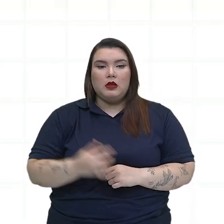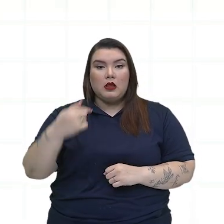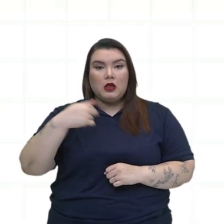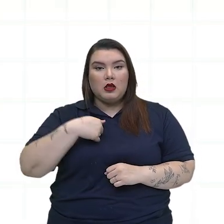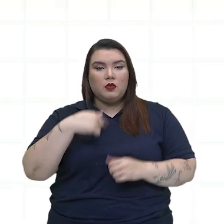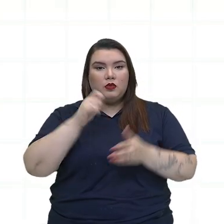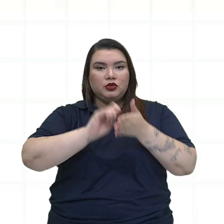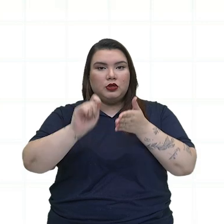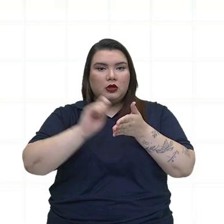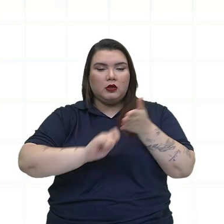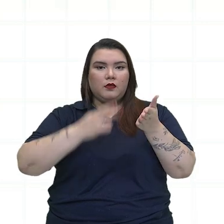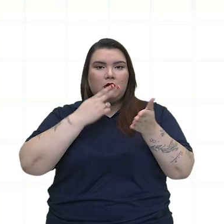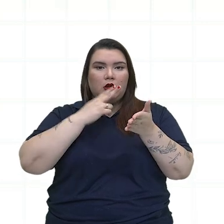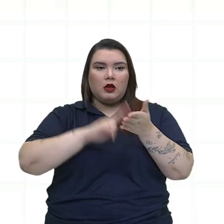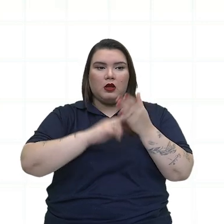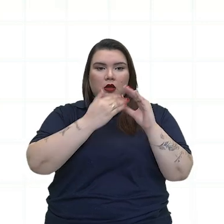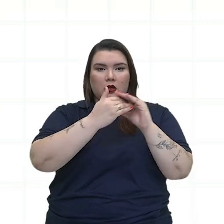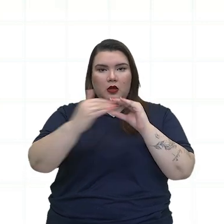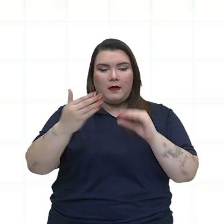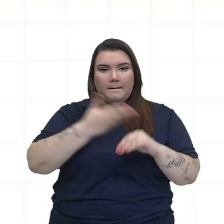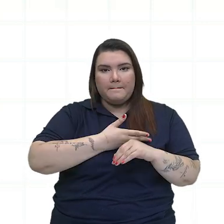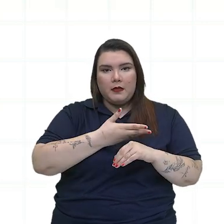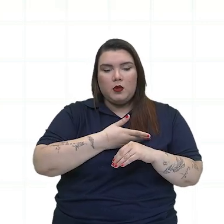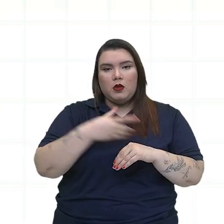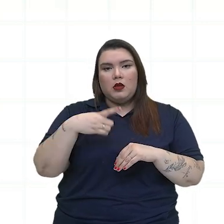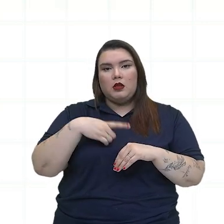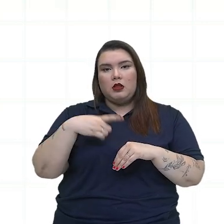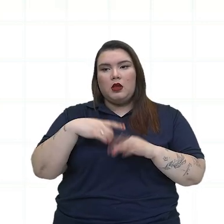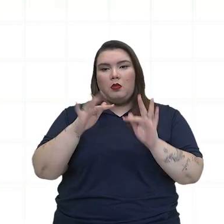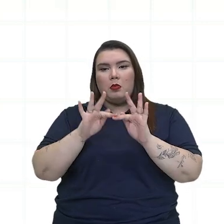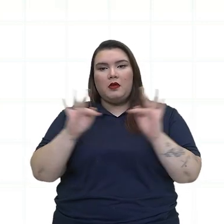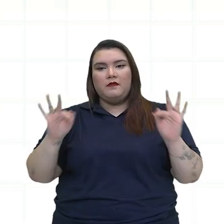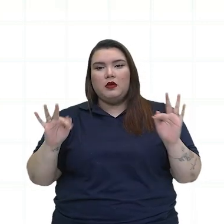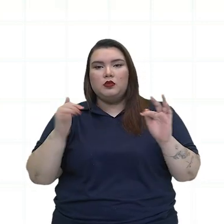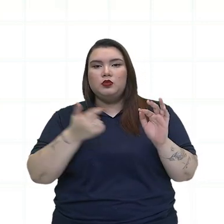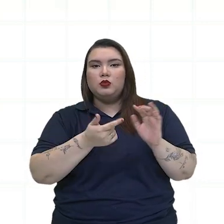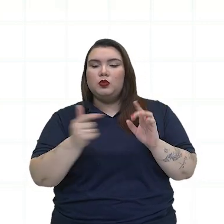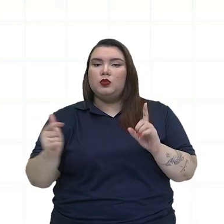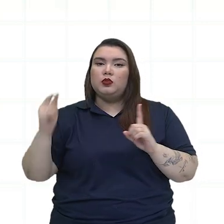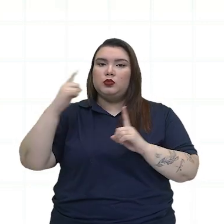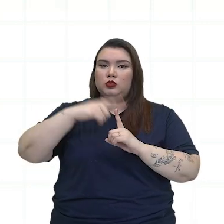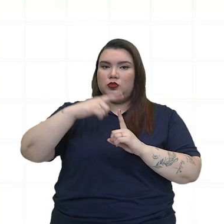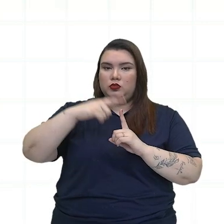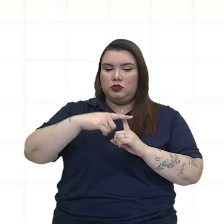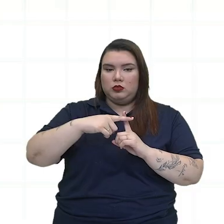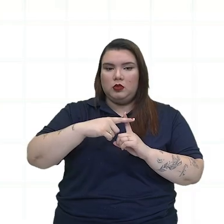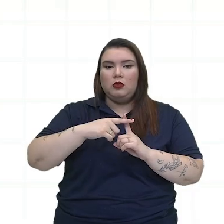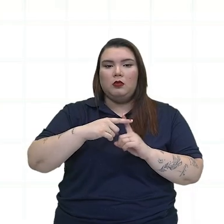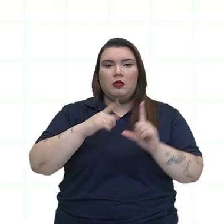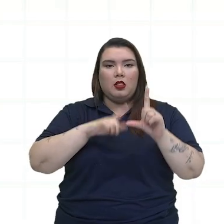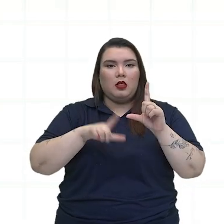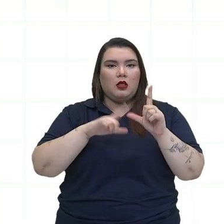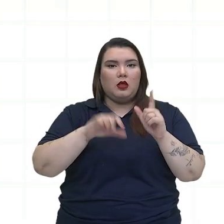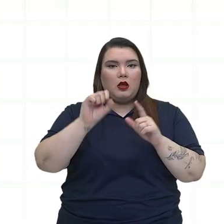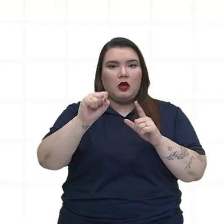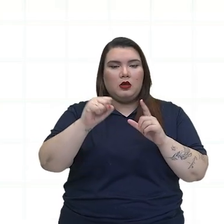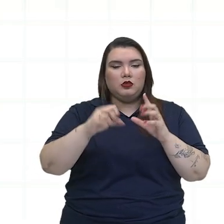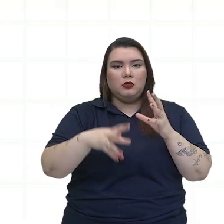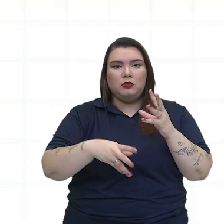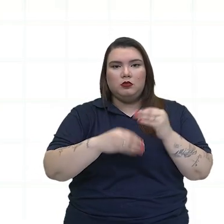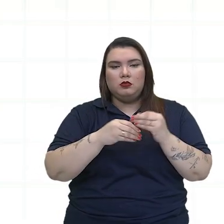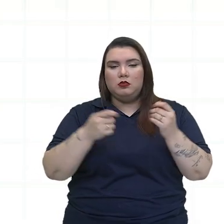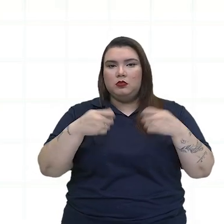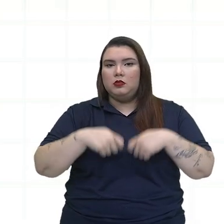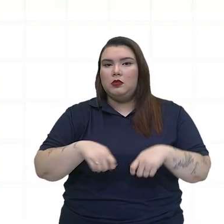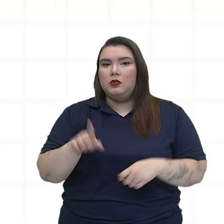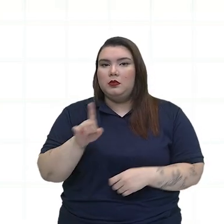write letters to my friends. I write. Sem o Szinho, porque esse S só